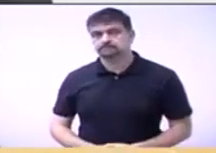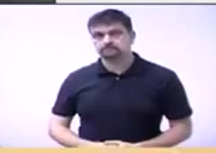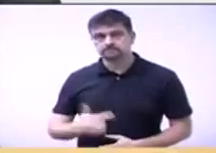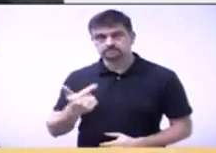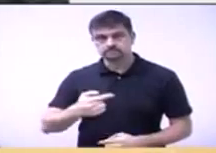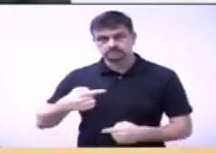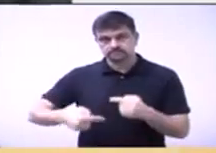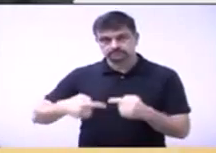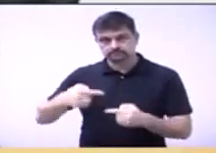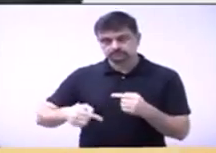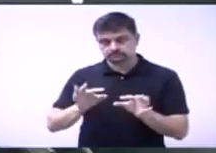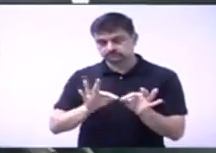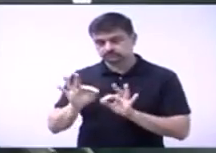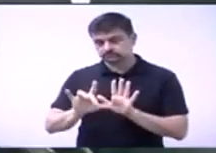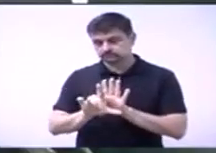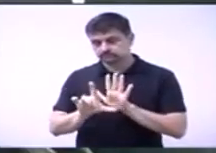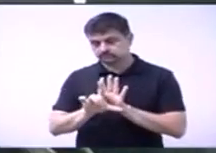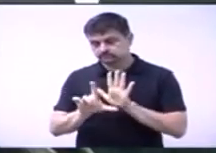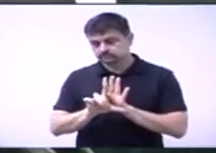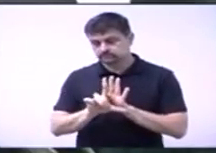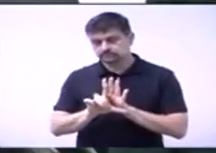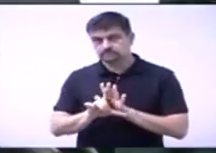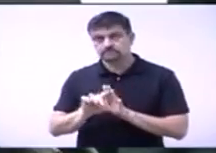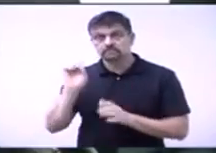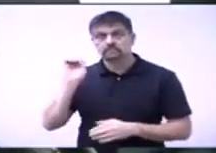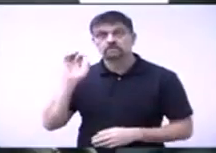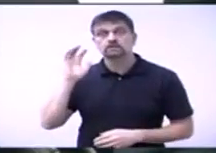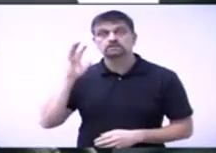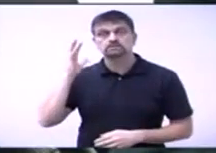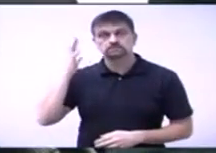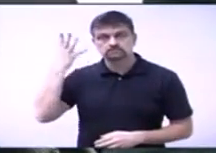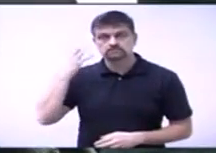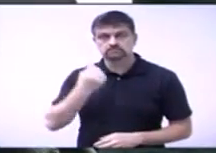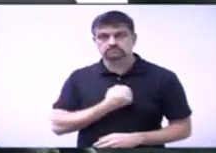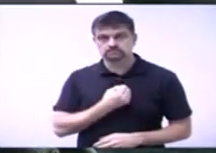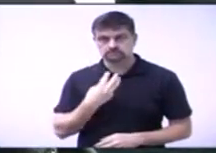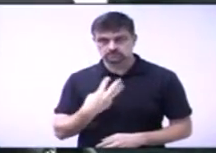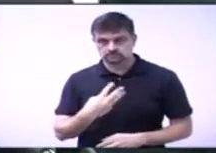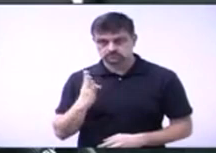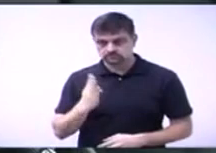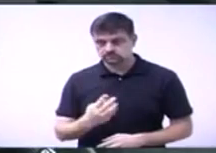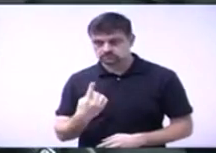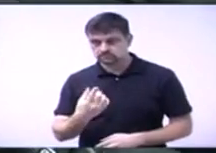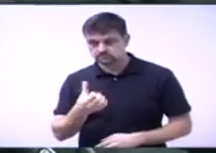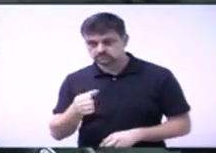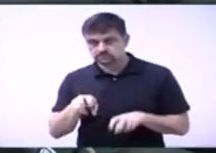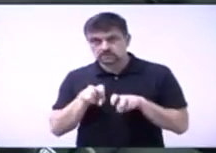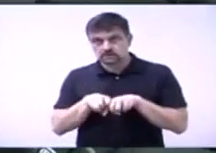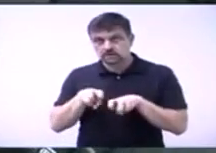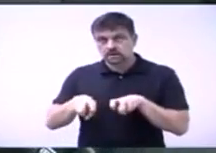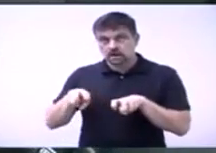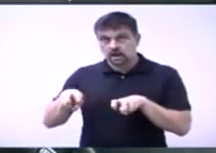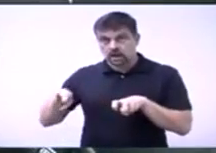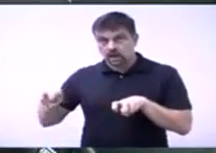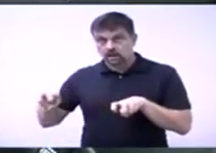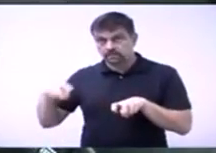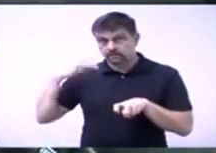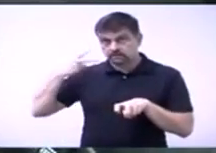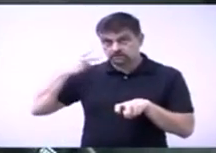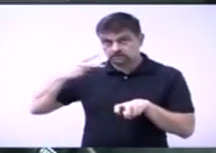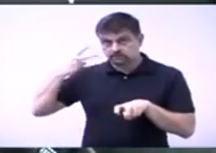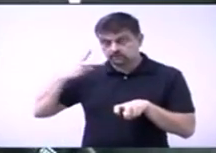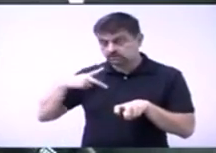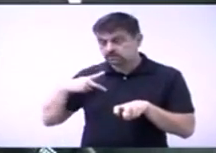Segunda discussão do projeto de lei de resolução número 3/16 da mesa da Câmara, que dispõe sobre